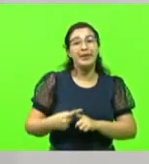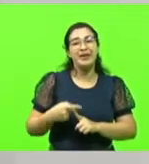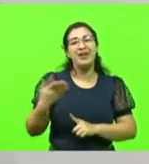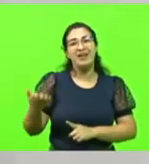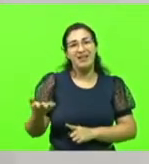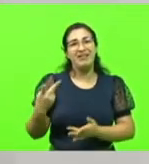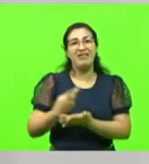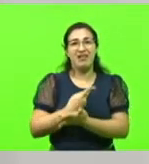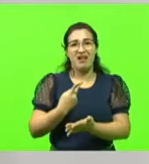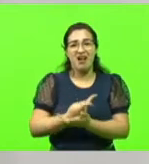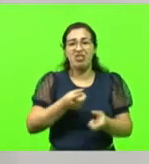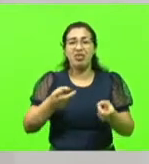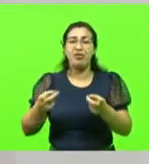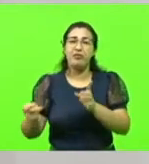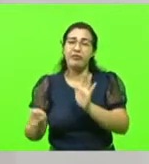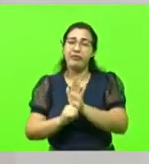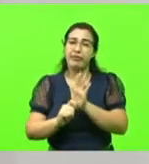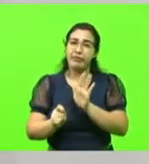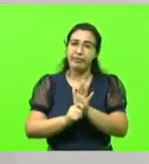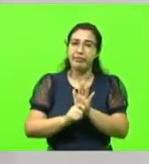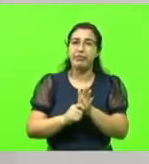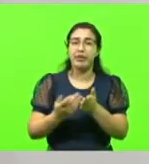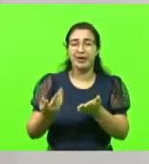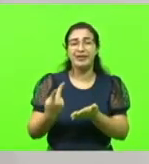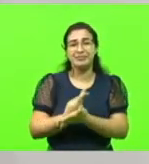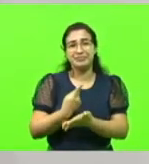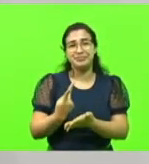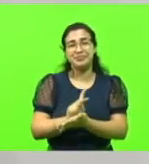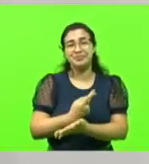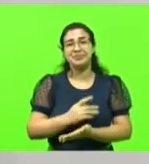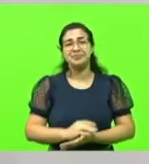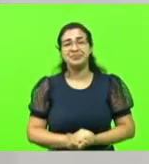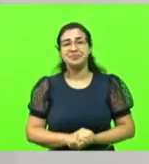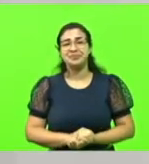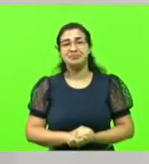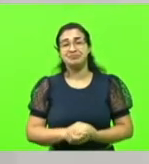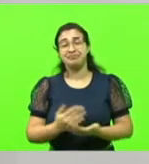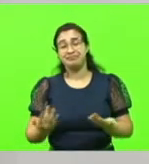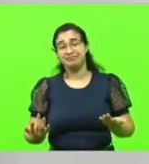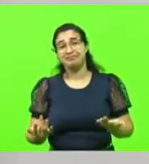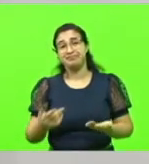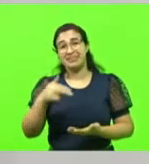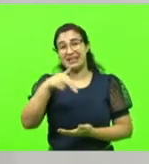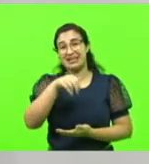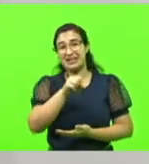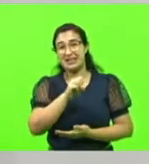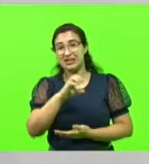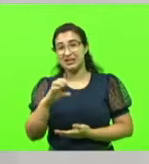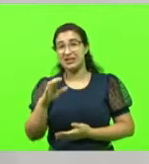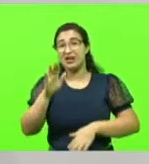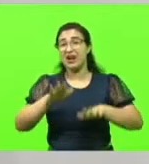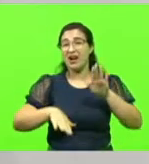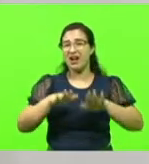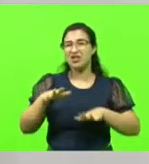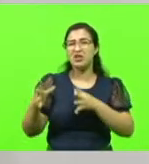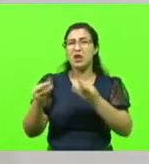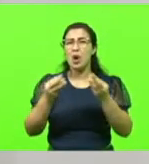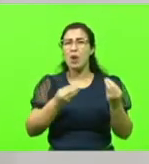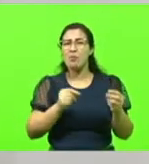estava traficando, cometendo crime. Então, é lamentável que a NSC, muitas vezes, faz esse